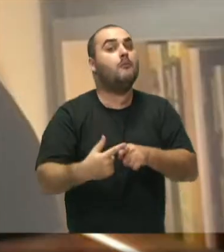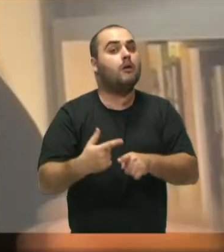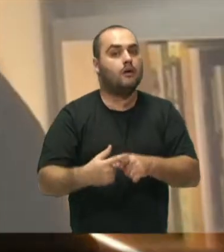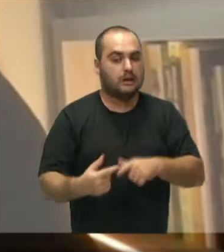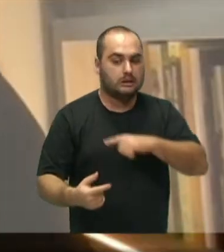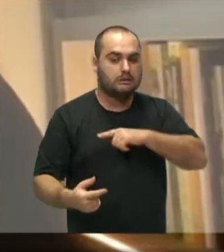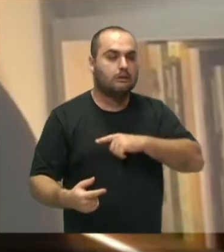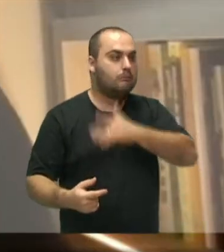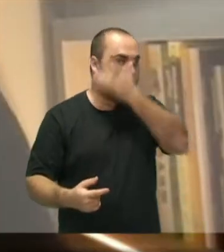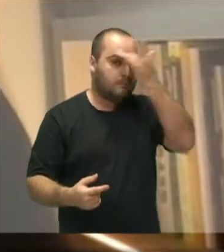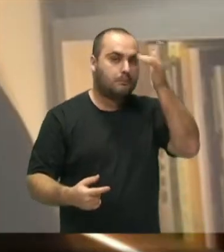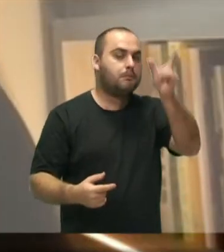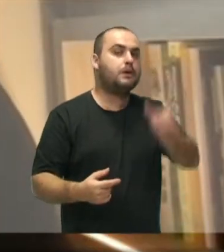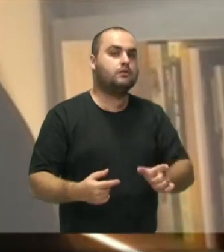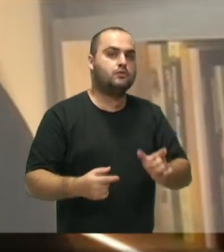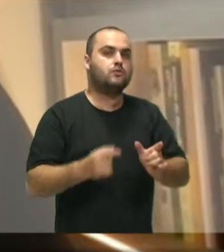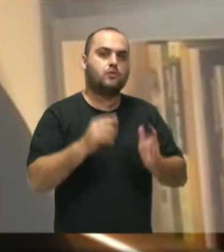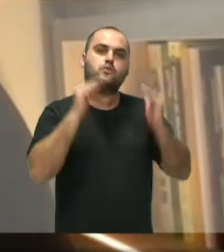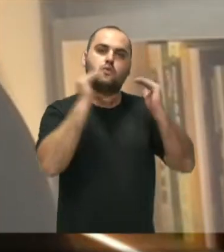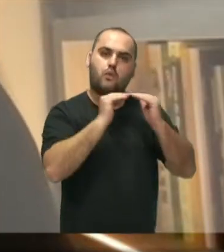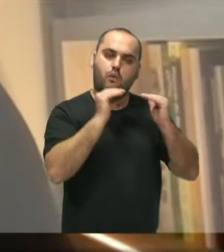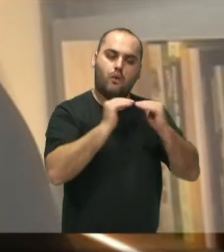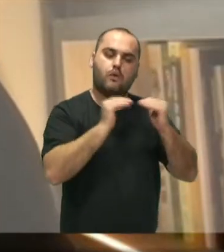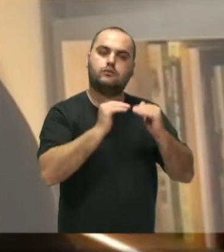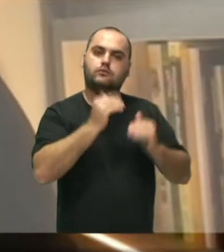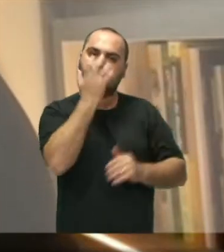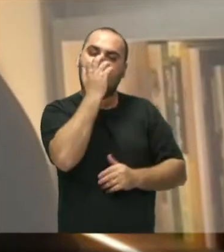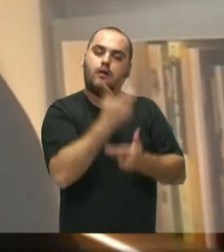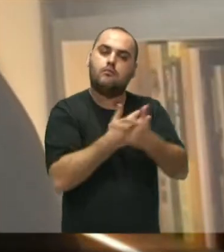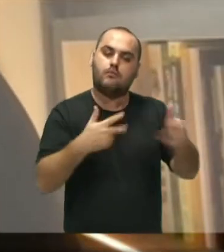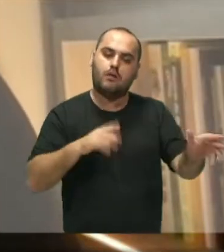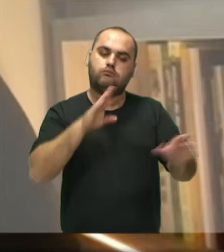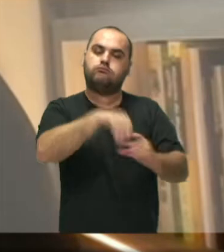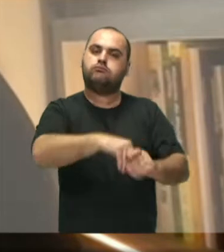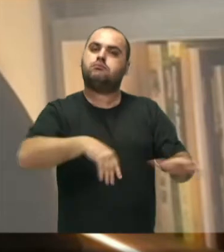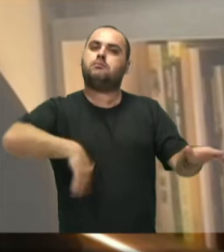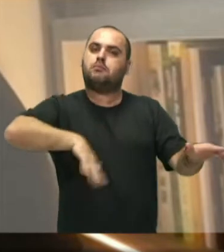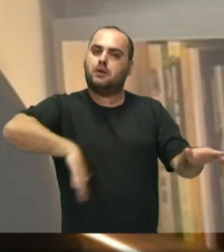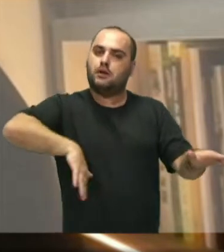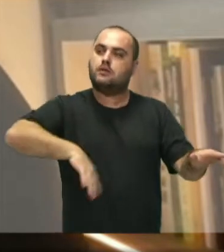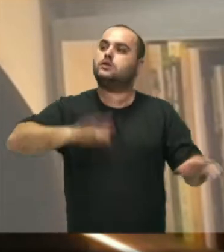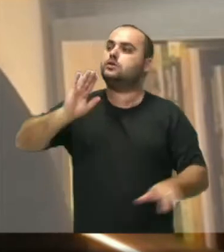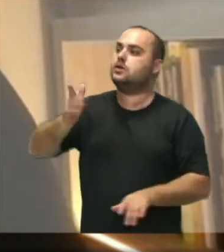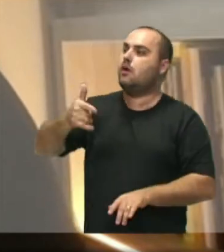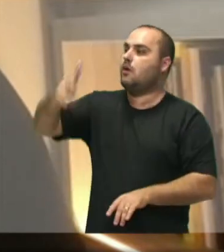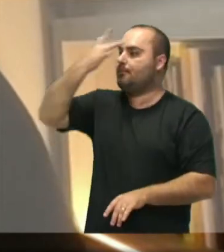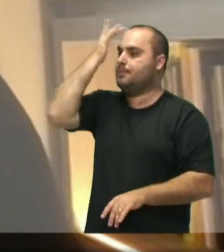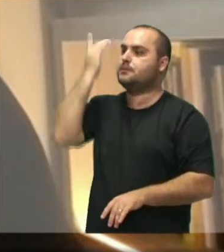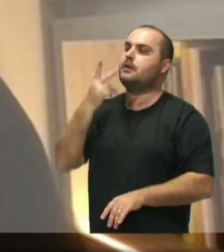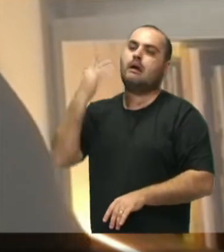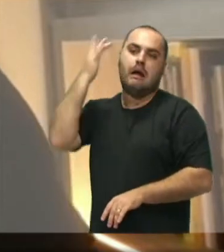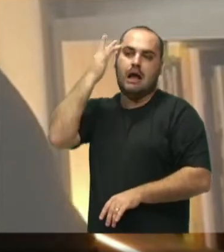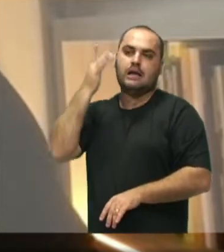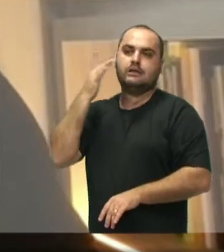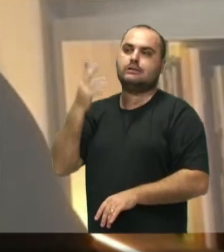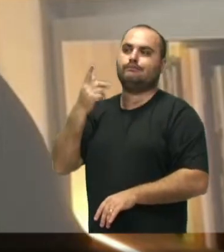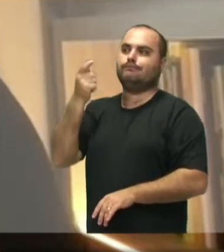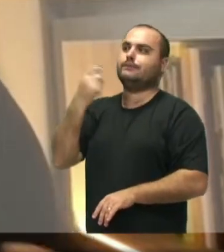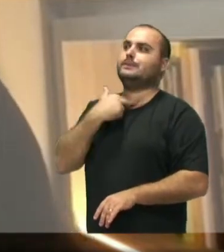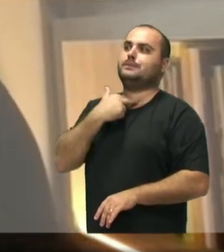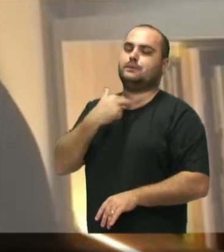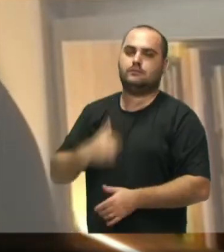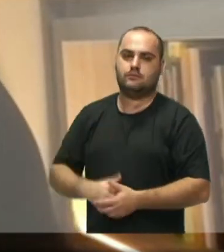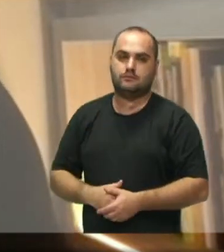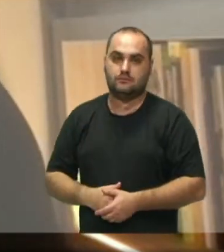favoráveis à circulação de animais nas praias e tem aquelas que acham que isso não deve acontecer agora é exatamente